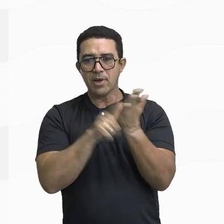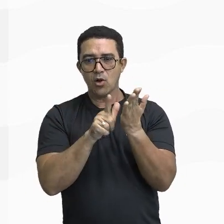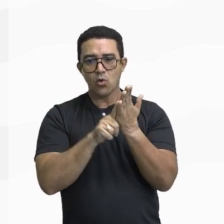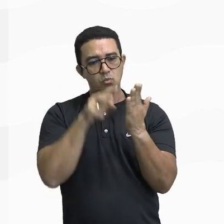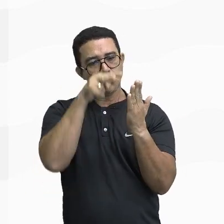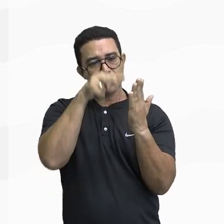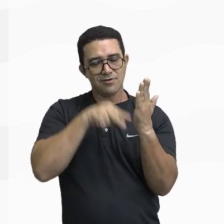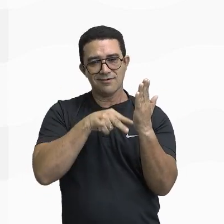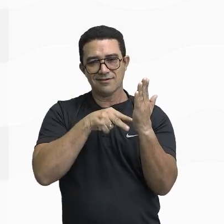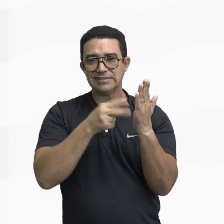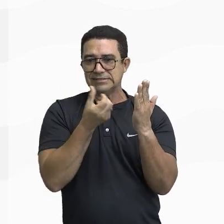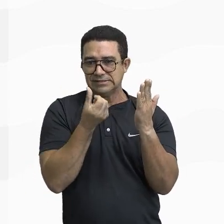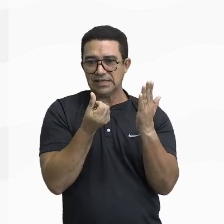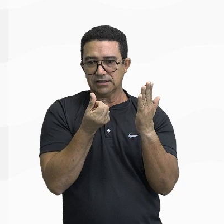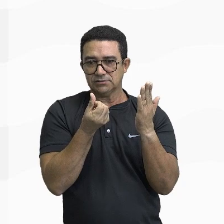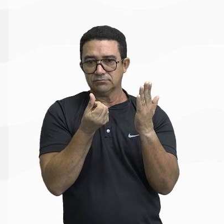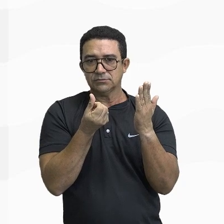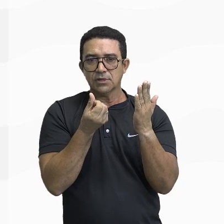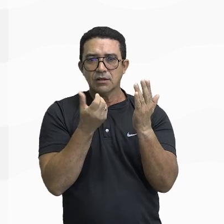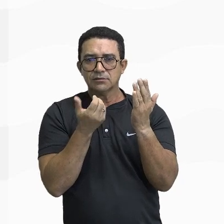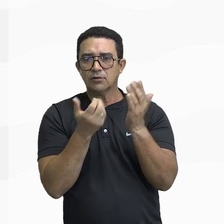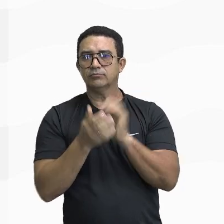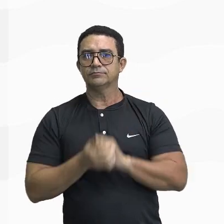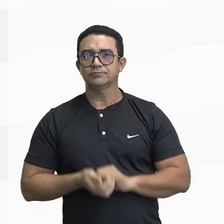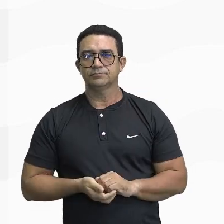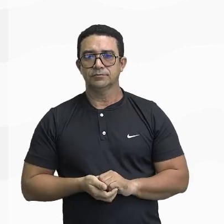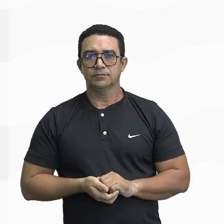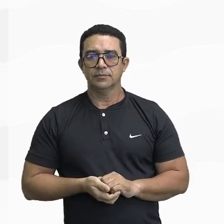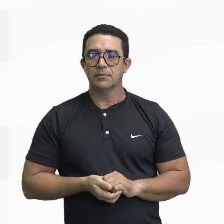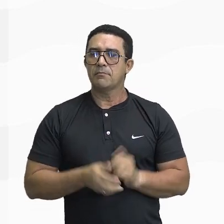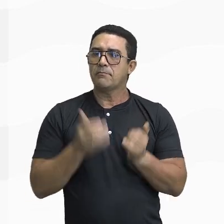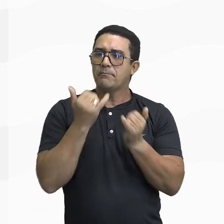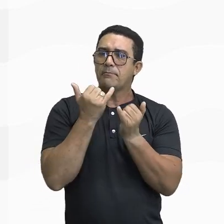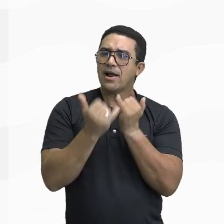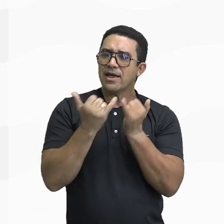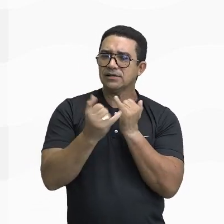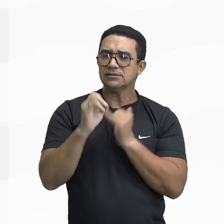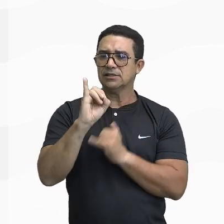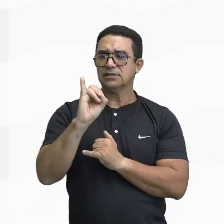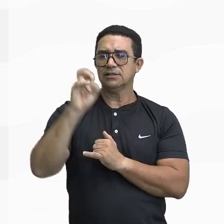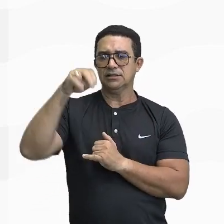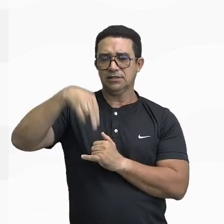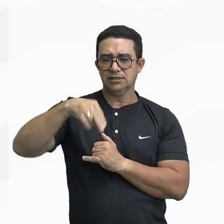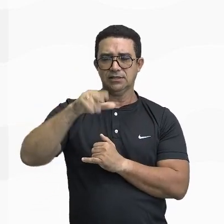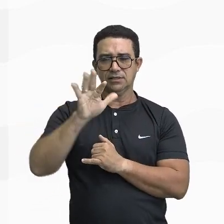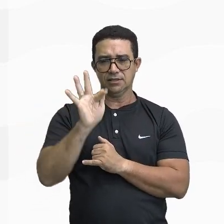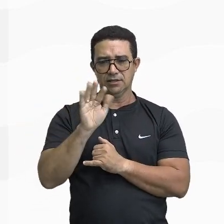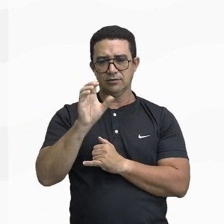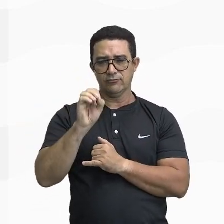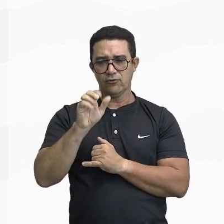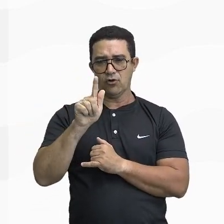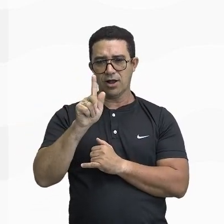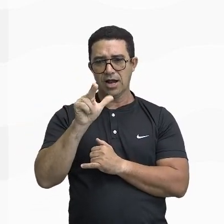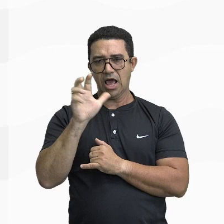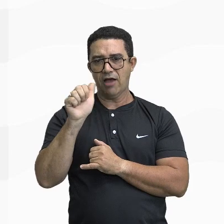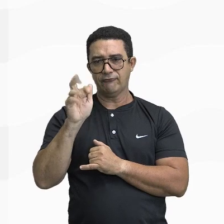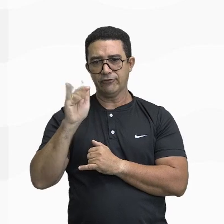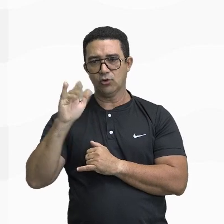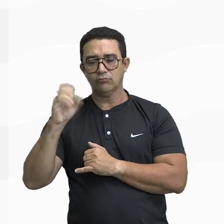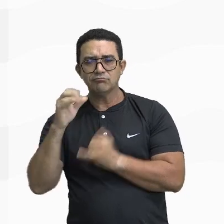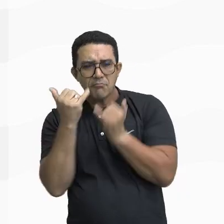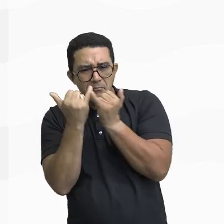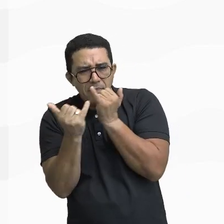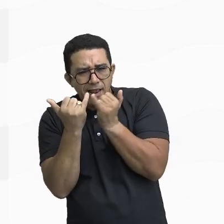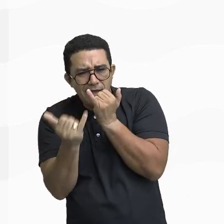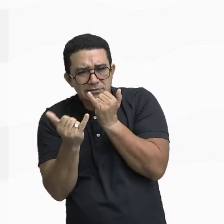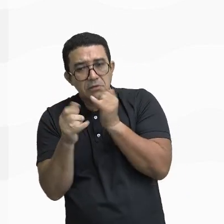estão ilustradas, estão bem parecidas com o infográfico, mas qual é a diferença do panfleto para o infográfico?